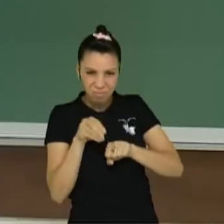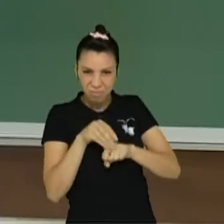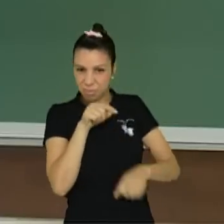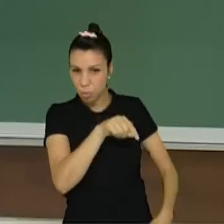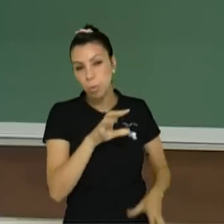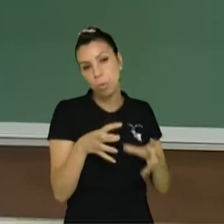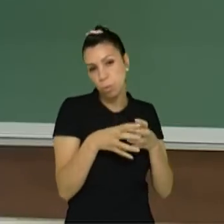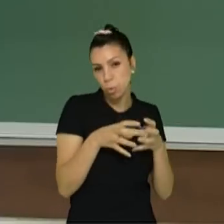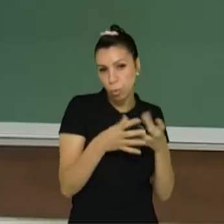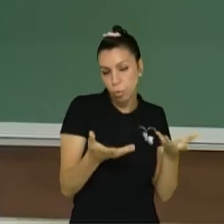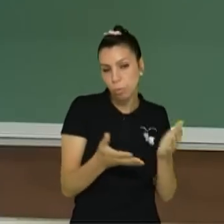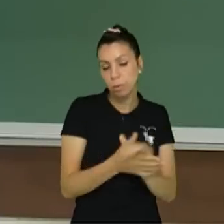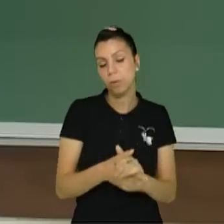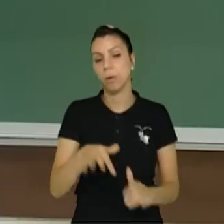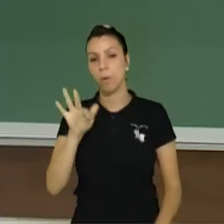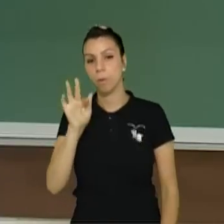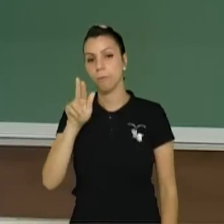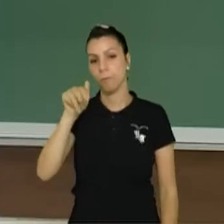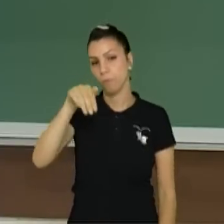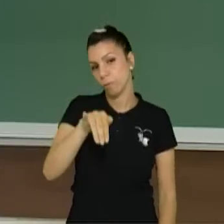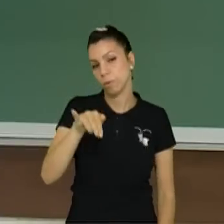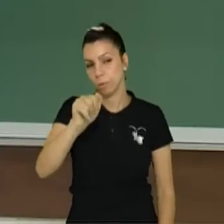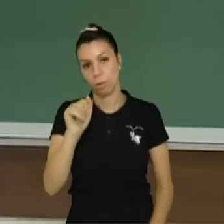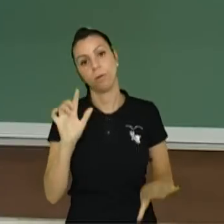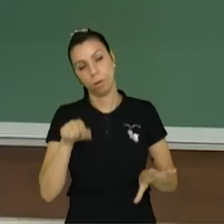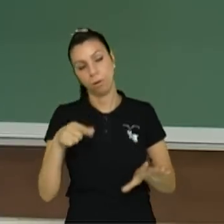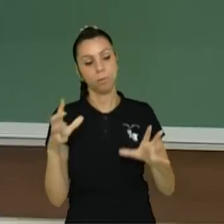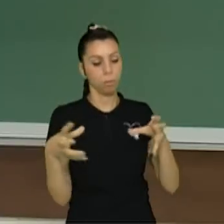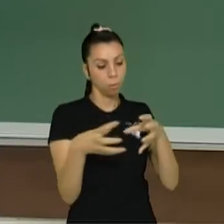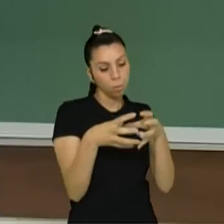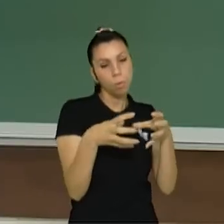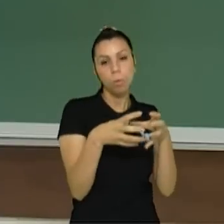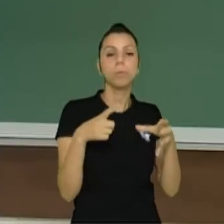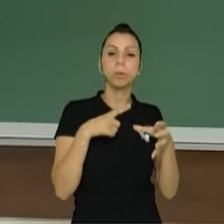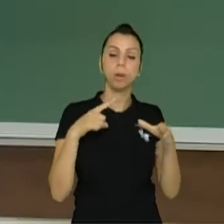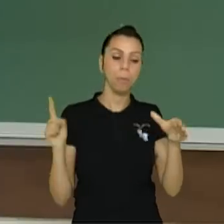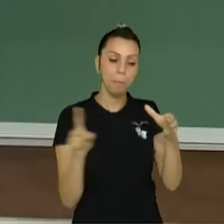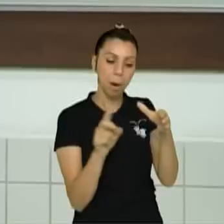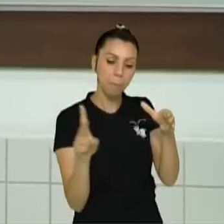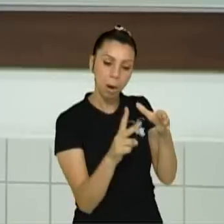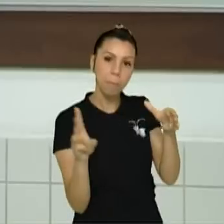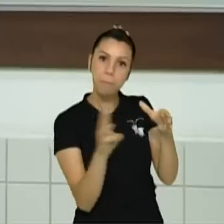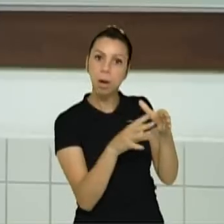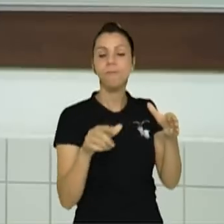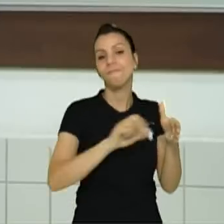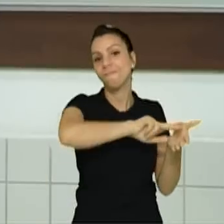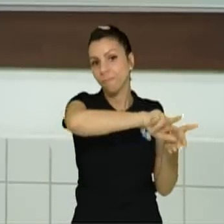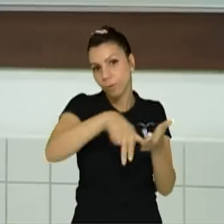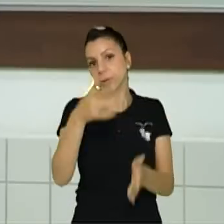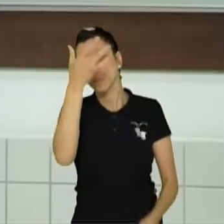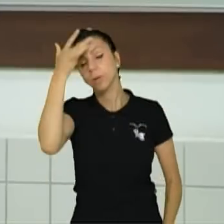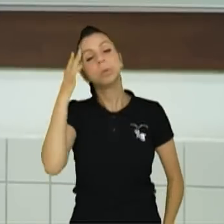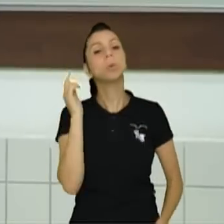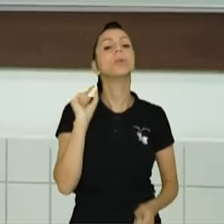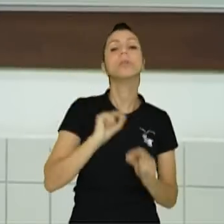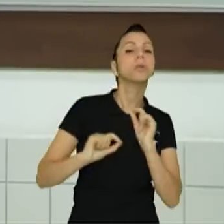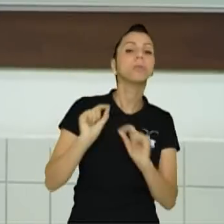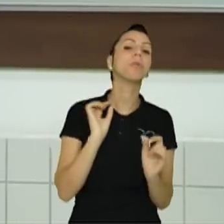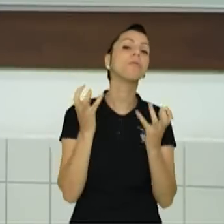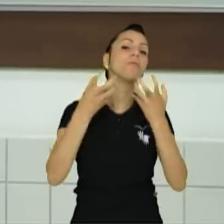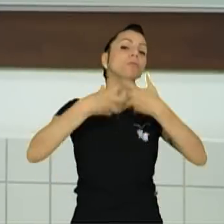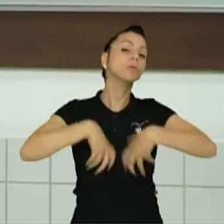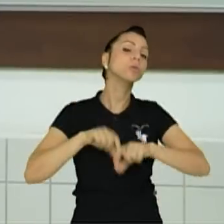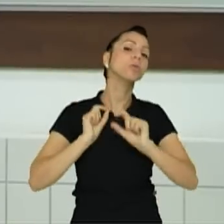Então seja, FUNAI é uma organização, tá, composta por várias pessoas. E o que, qual é o trabalho da